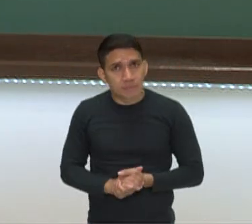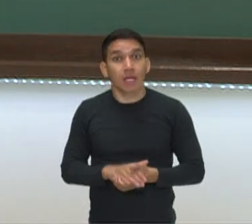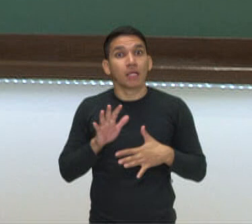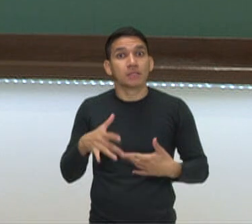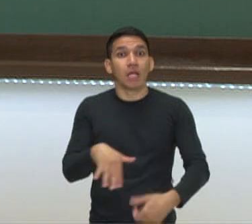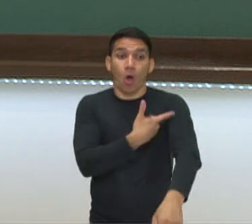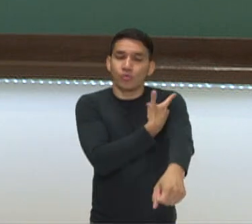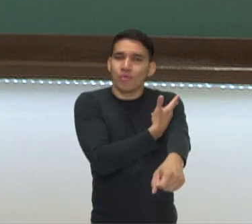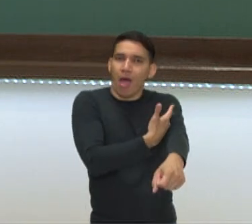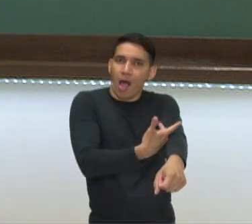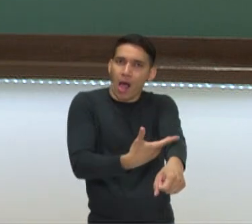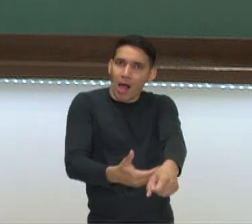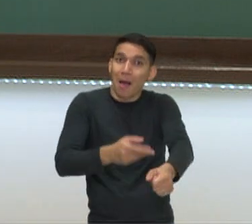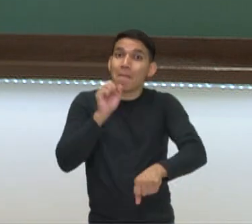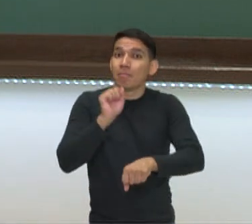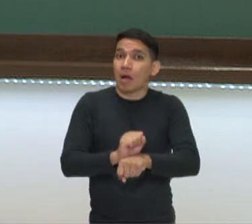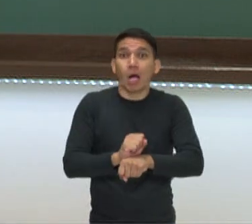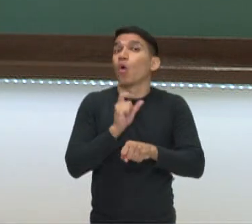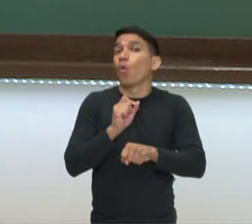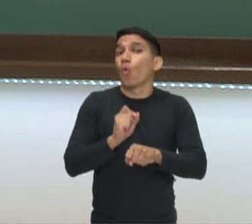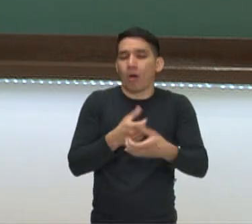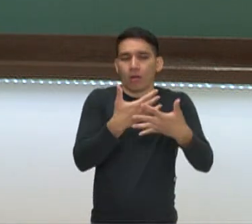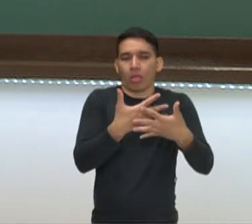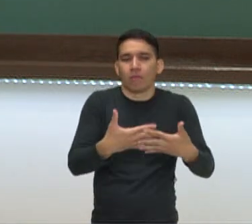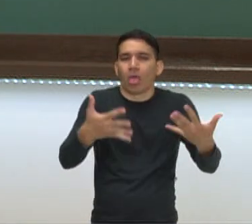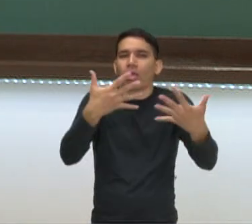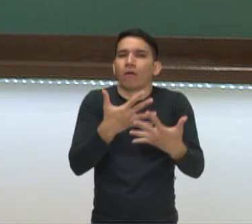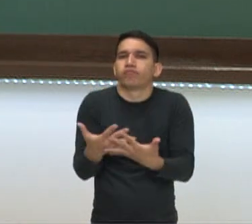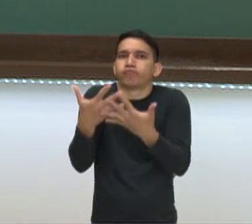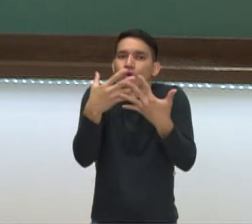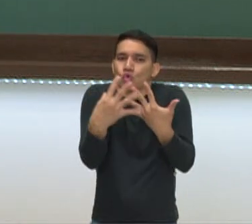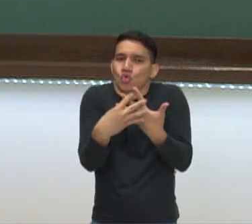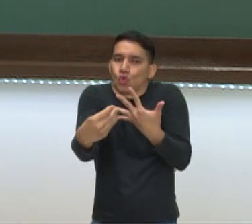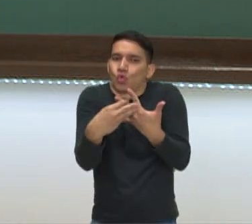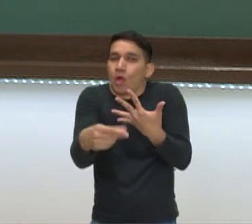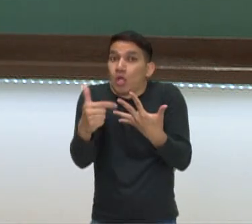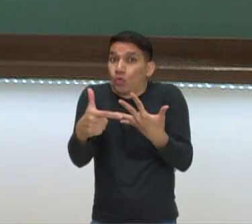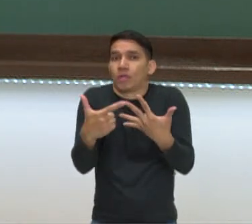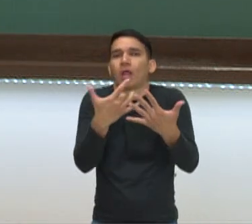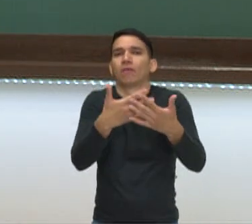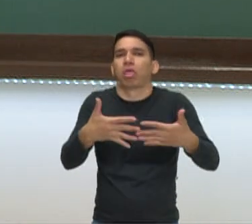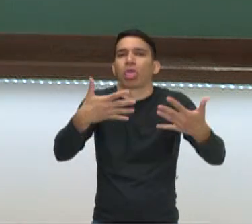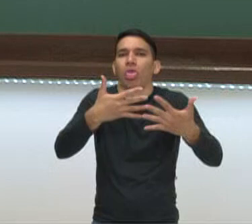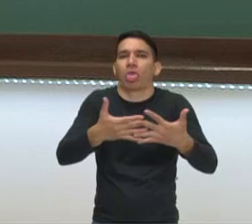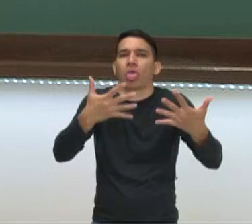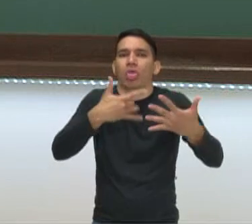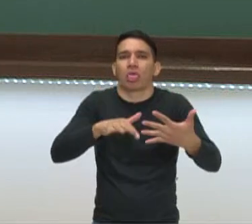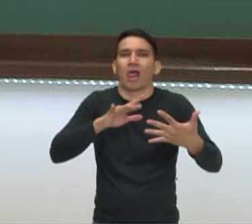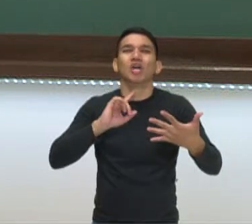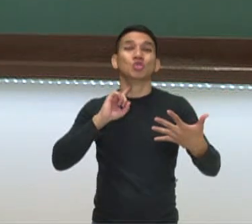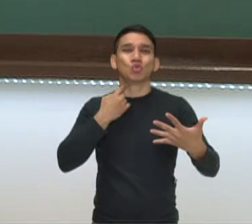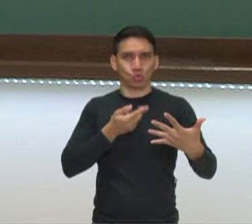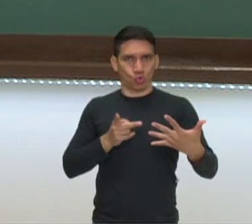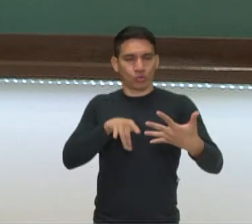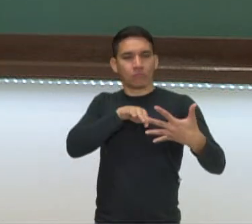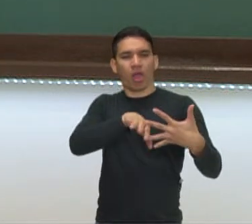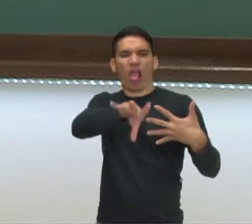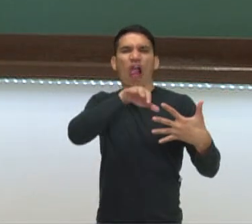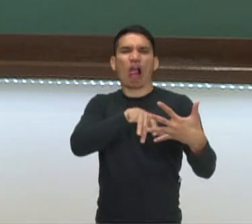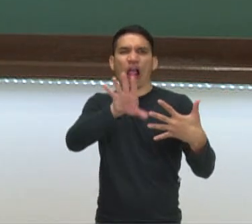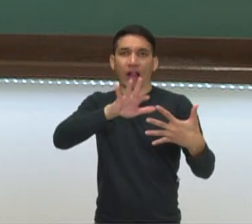sangue deixa de ser filtrado, toxinas importantes que deveriam ser retiradas do sangue vão